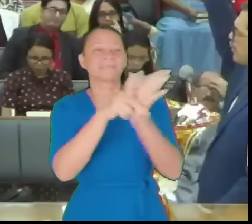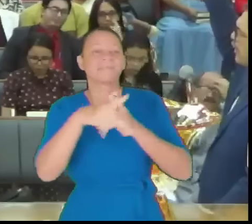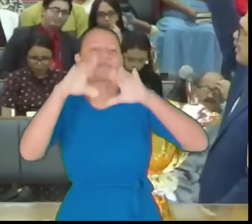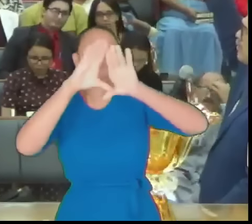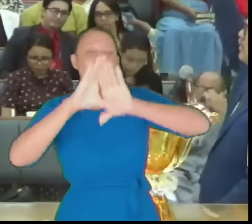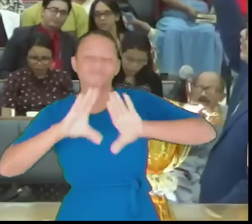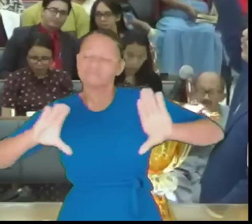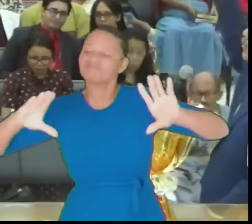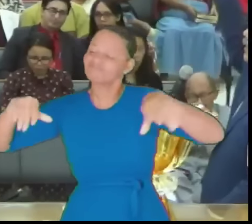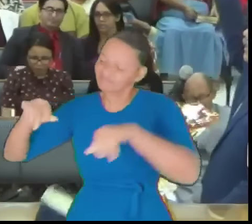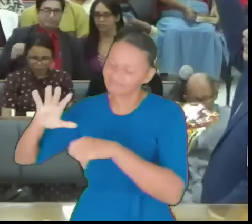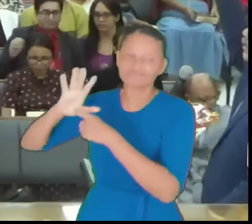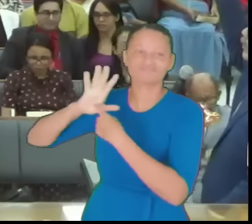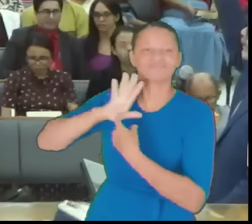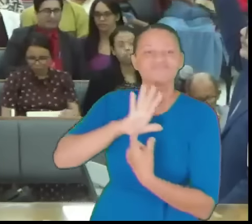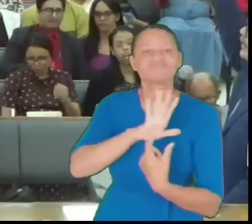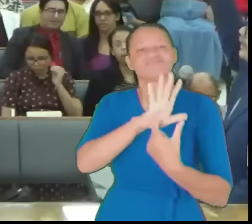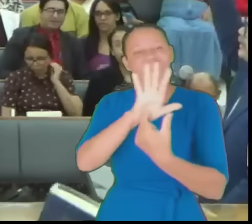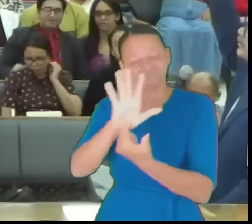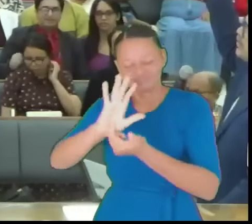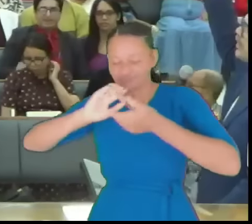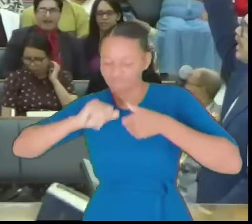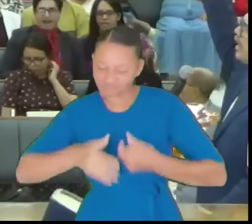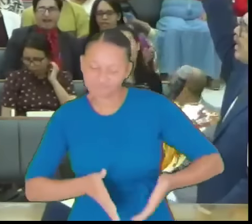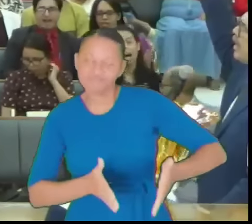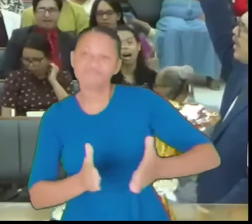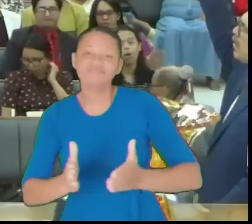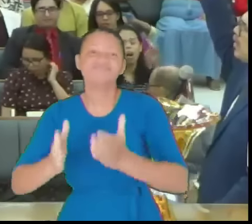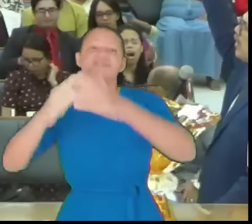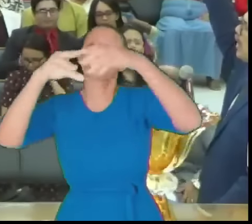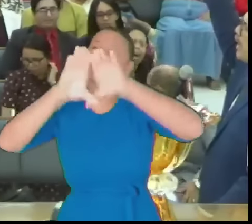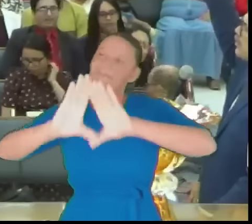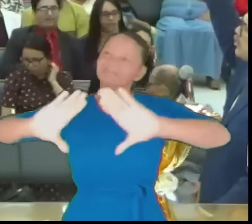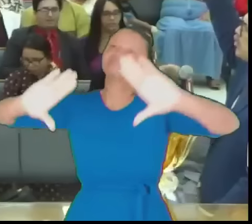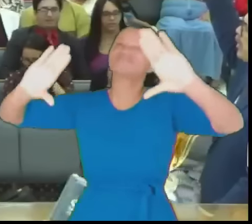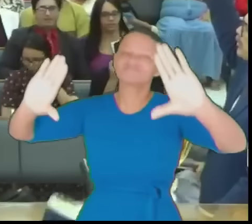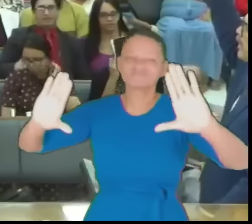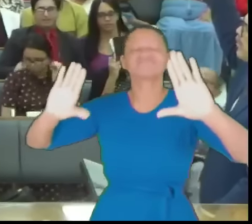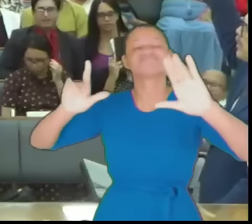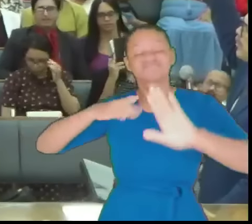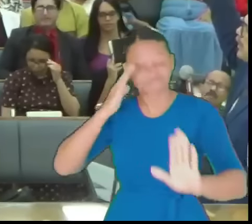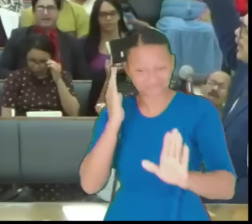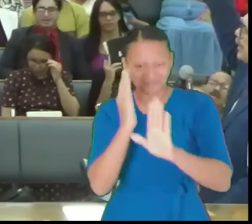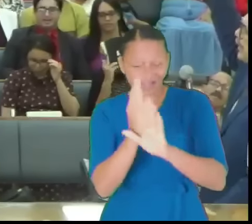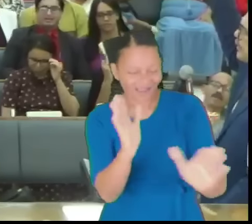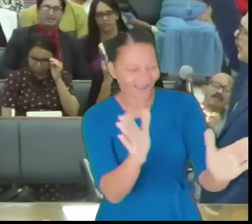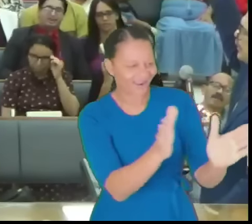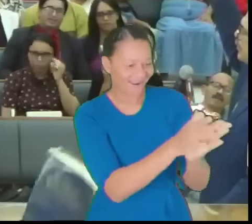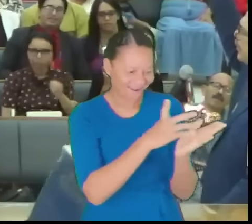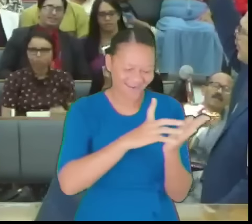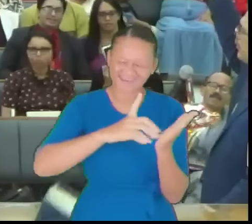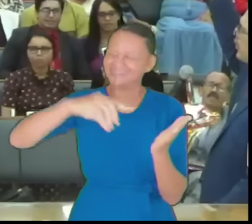Mostra-me o caminho para o lar celestial. Acho eu na Bíblia